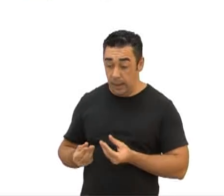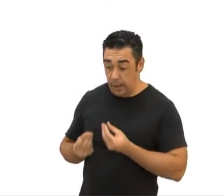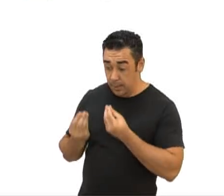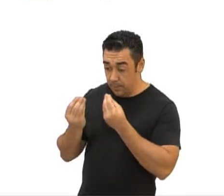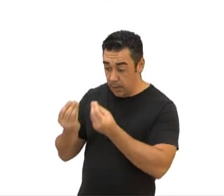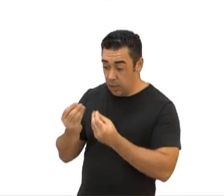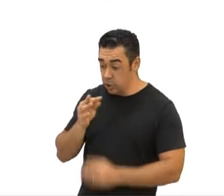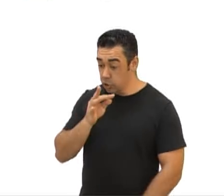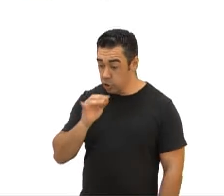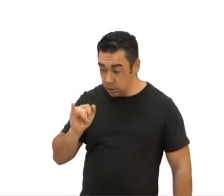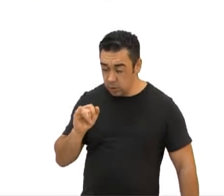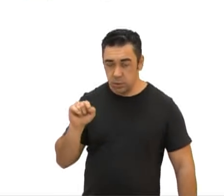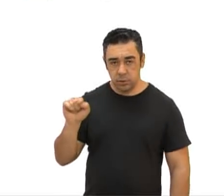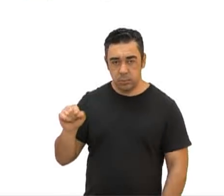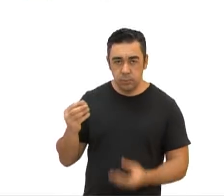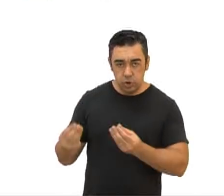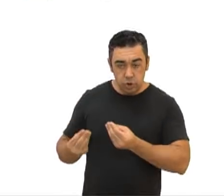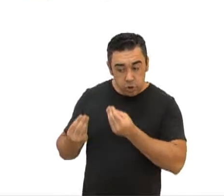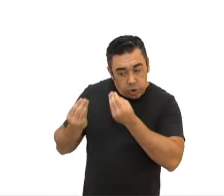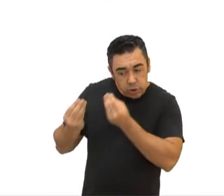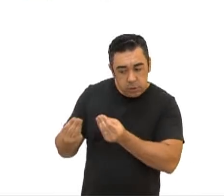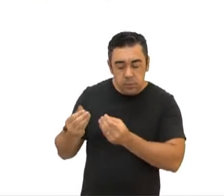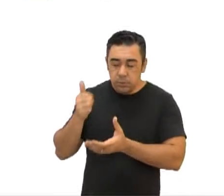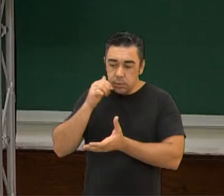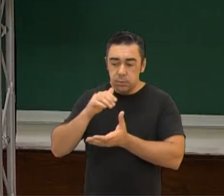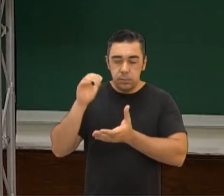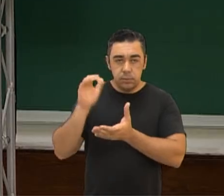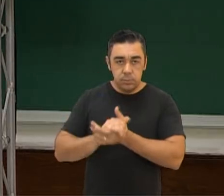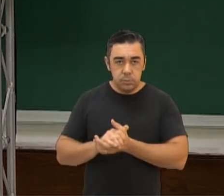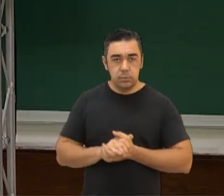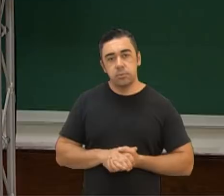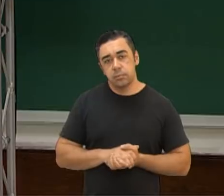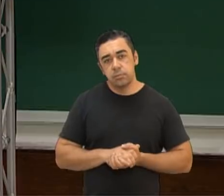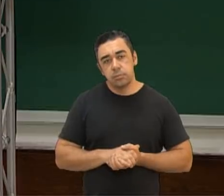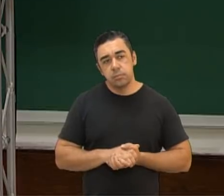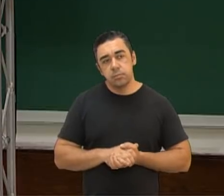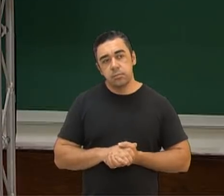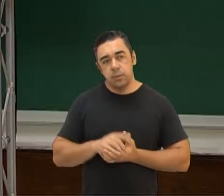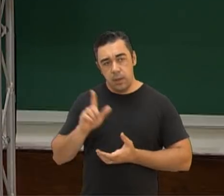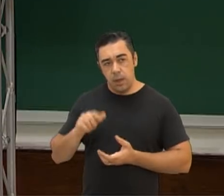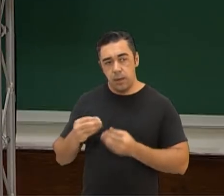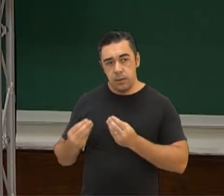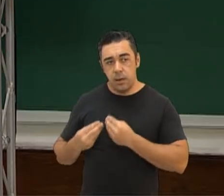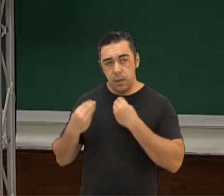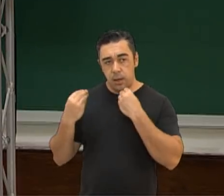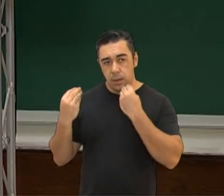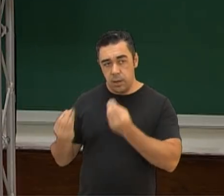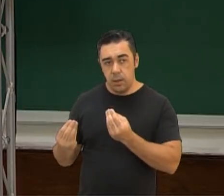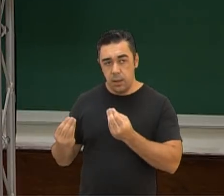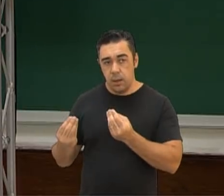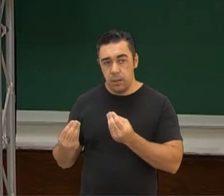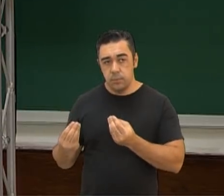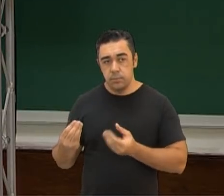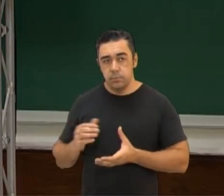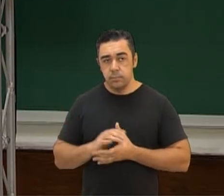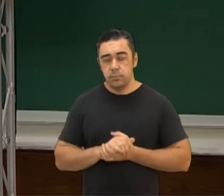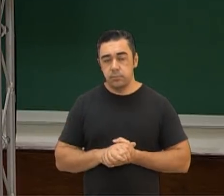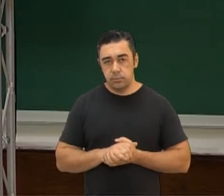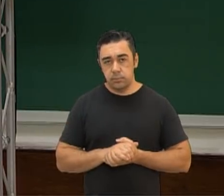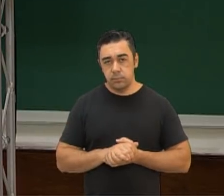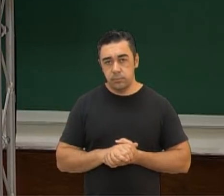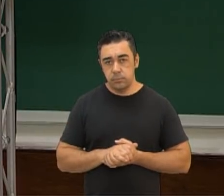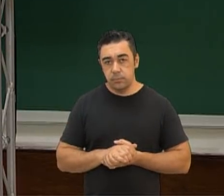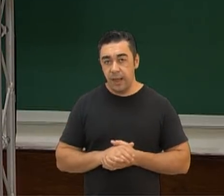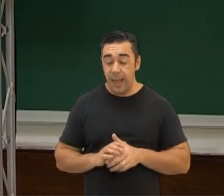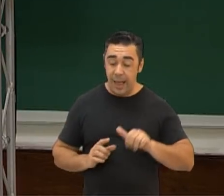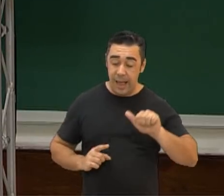sublinharam esse a, esse eu a entregarei, eu entregarei para ela, né? Então, aqui a gente tem